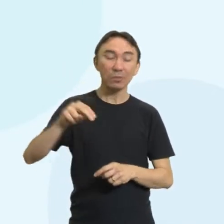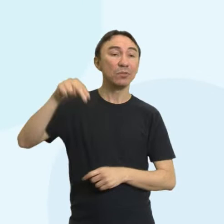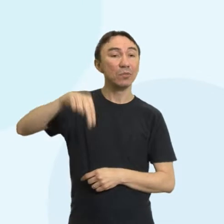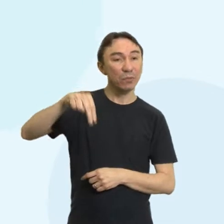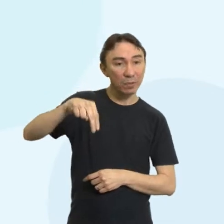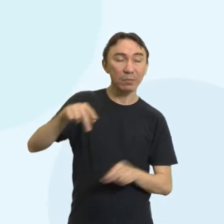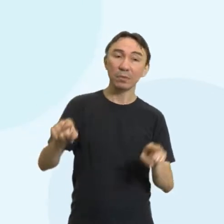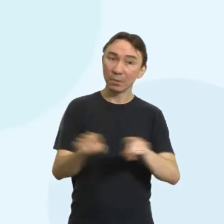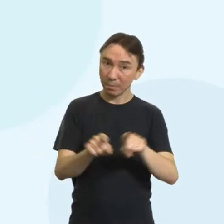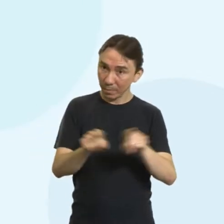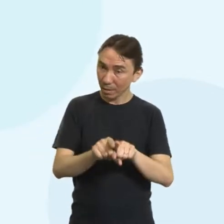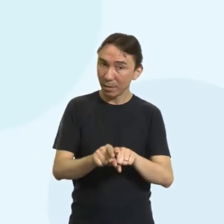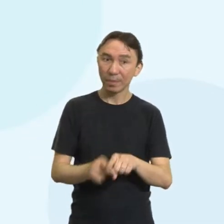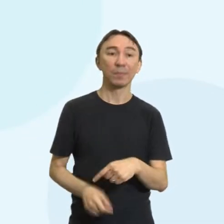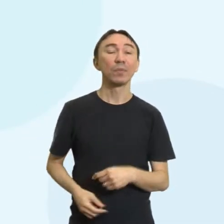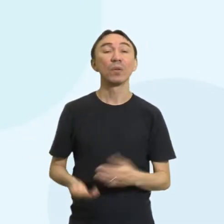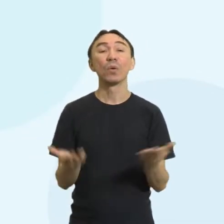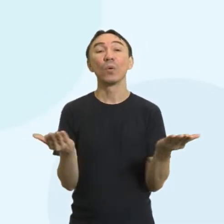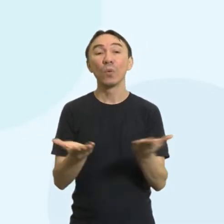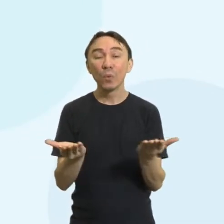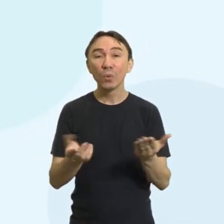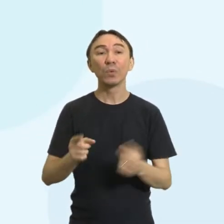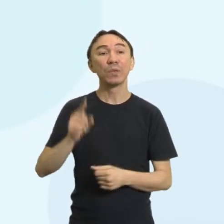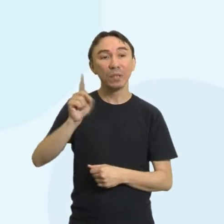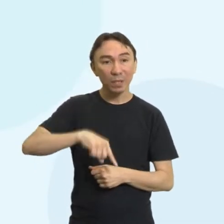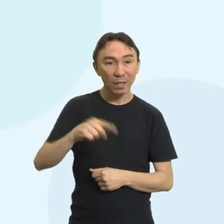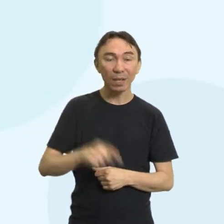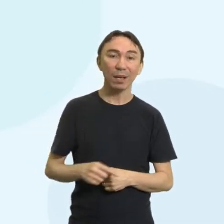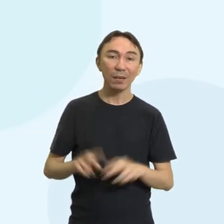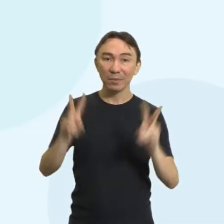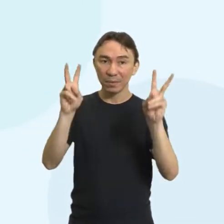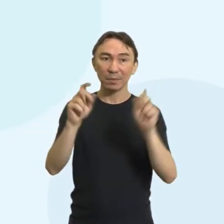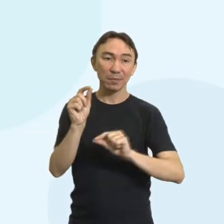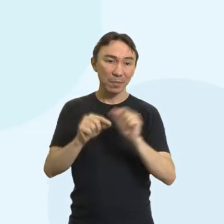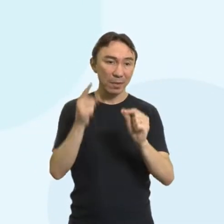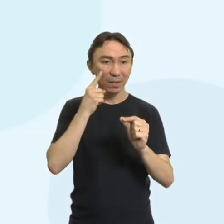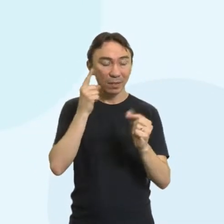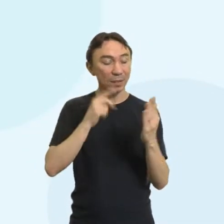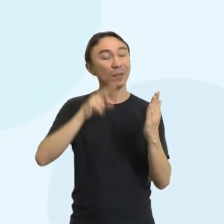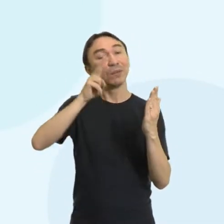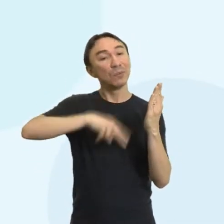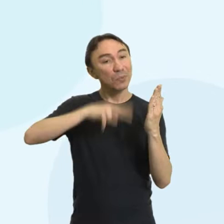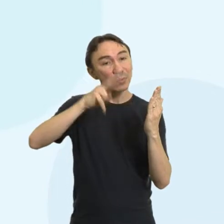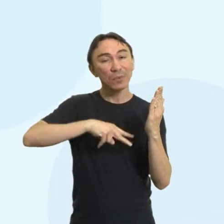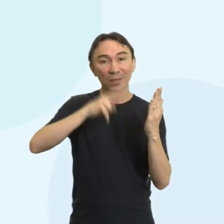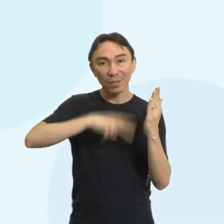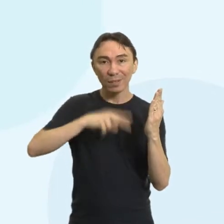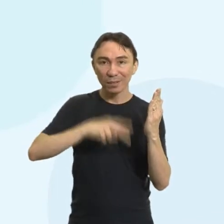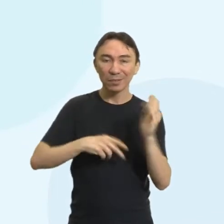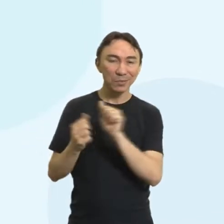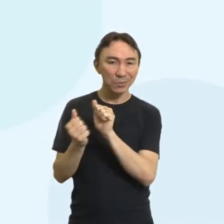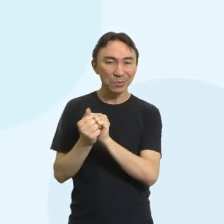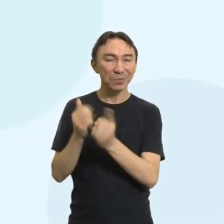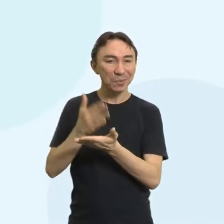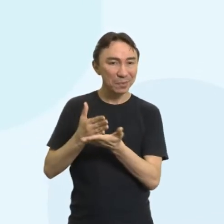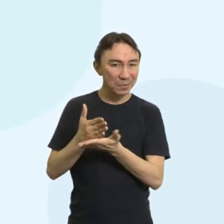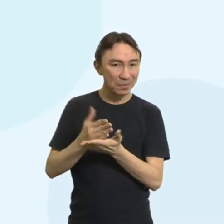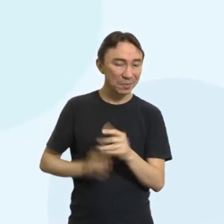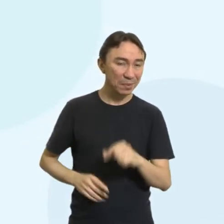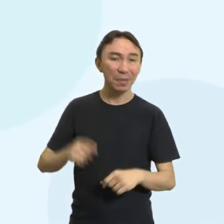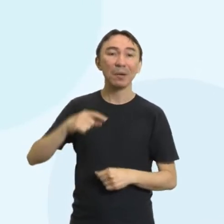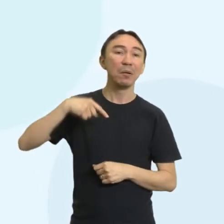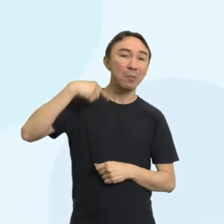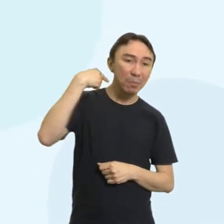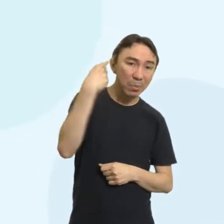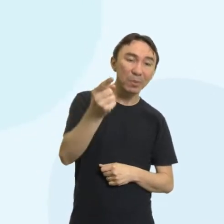matemático. Hoje nós trazemos o tema da leitura compartilhada e a próxima formação é a leitura de textos dramáticos que